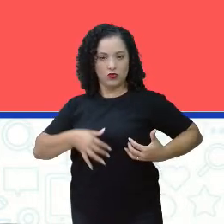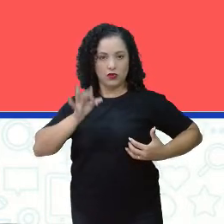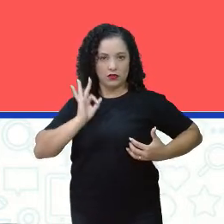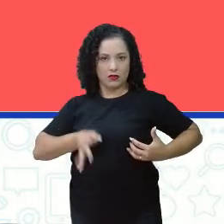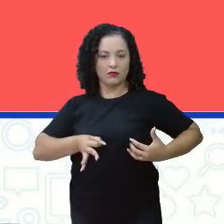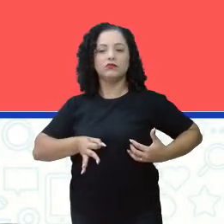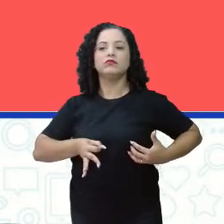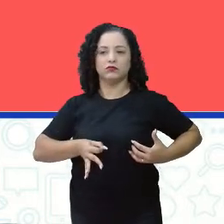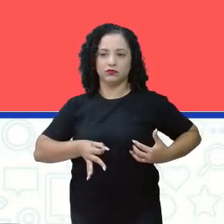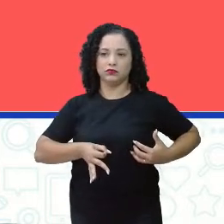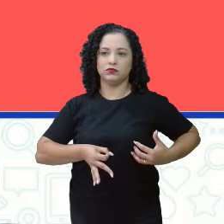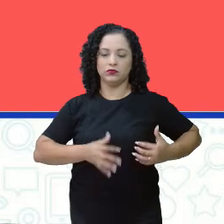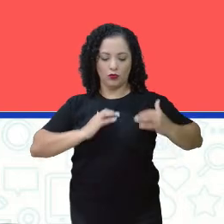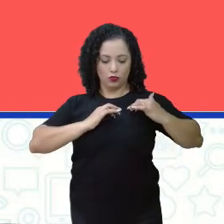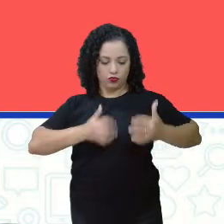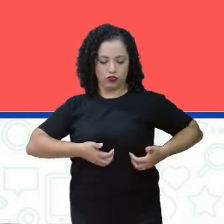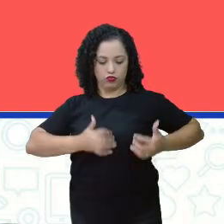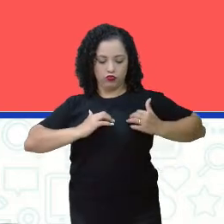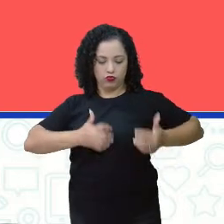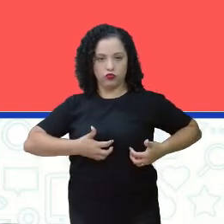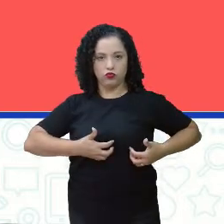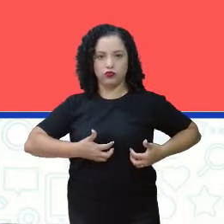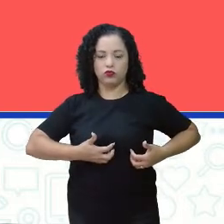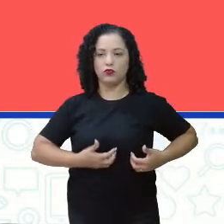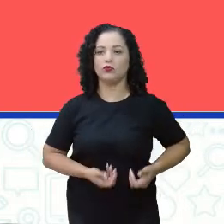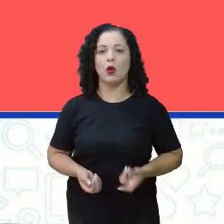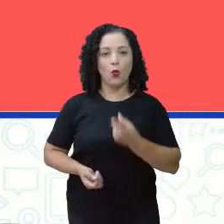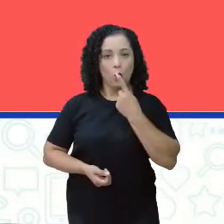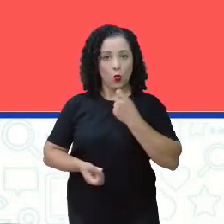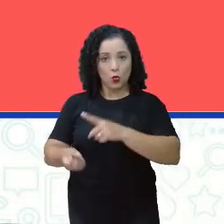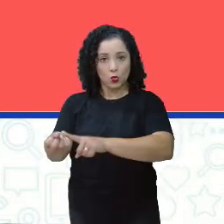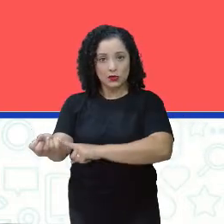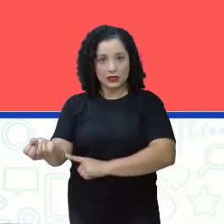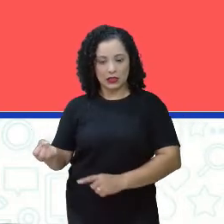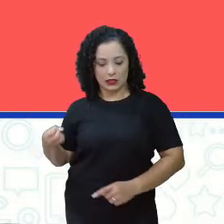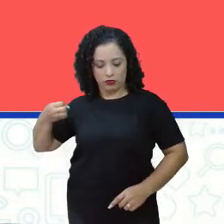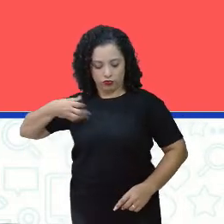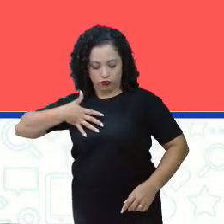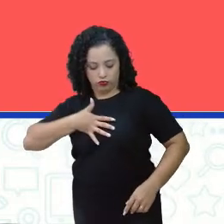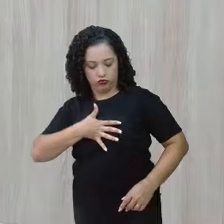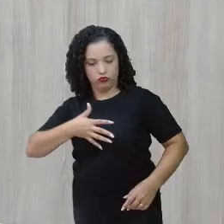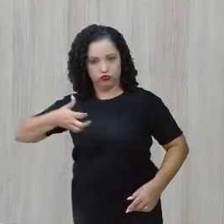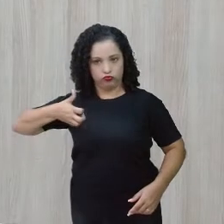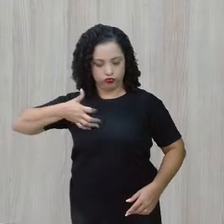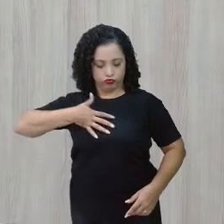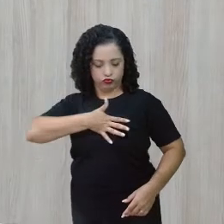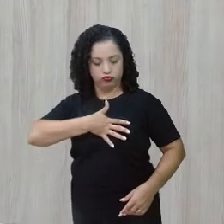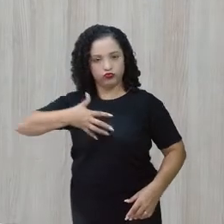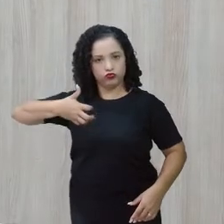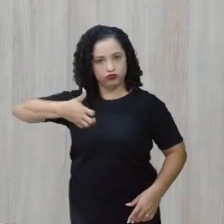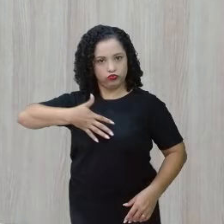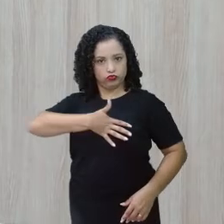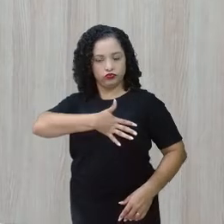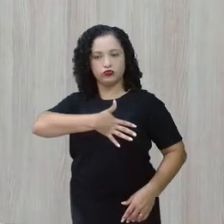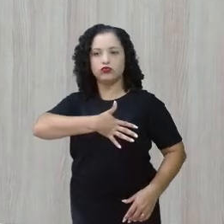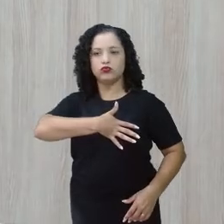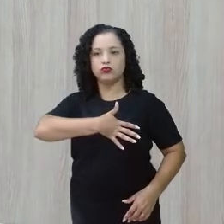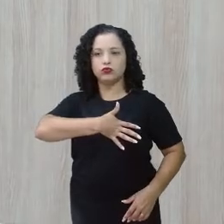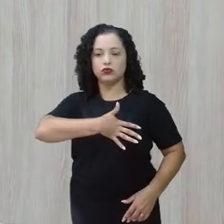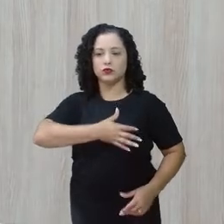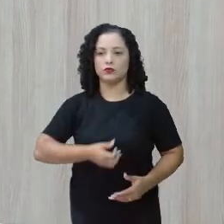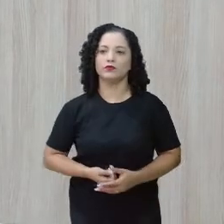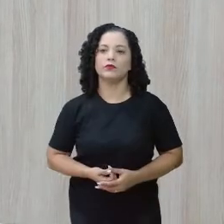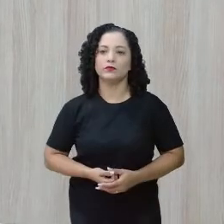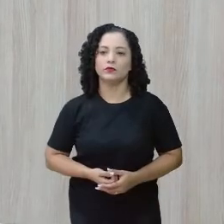A questão do sangue chegando. Então, aqui eu tenho, vou tentar aqui mostrar. Aqui